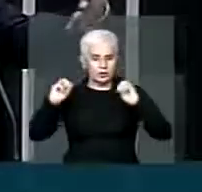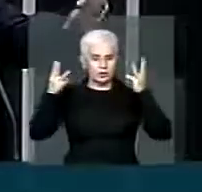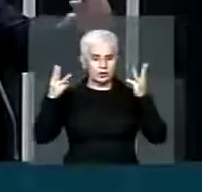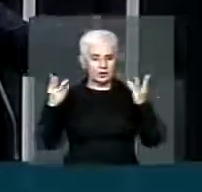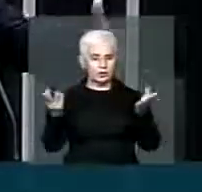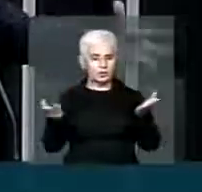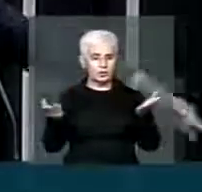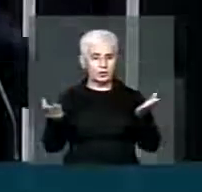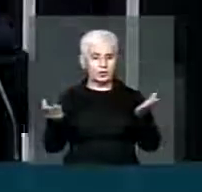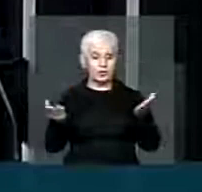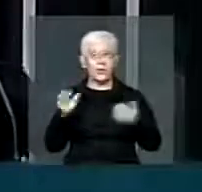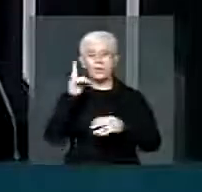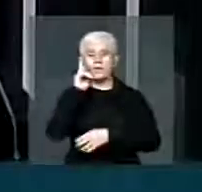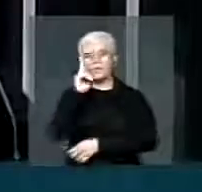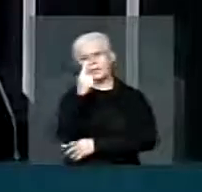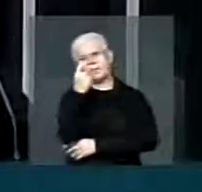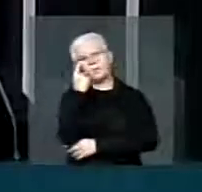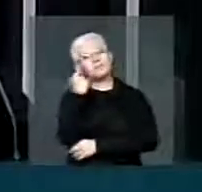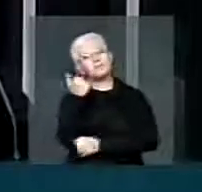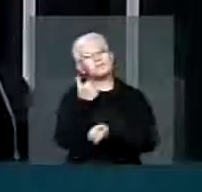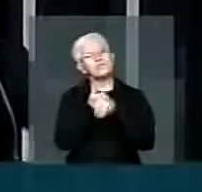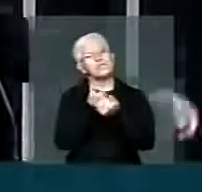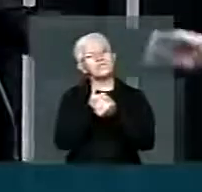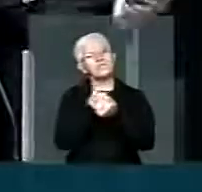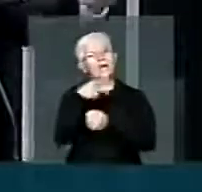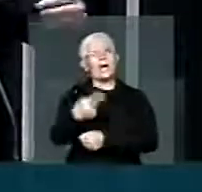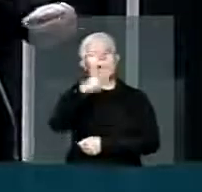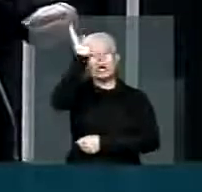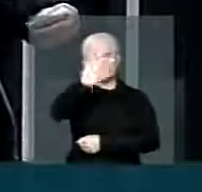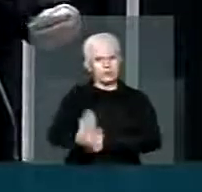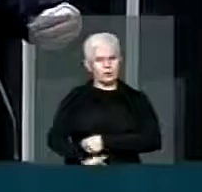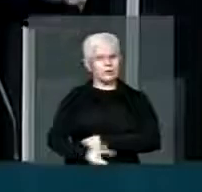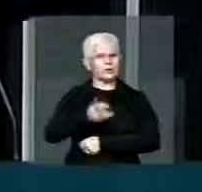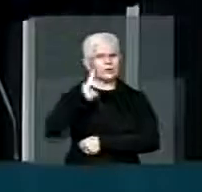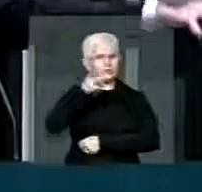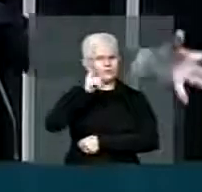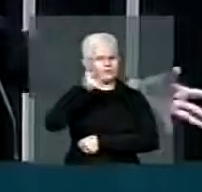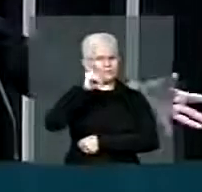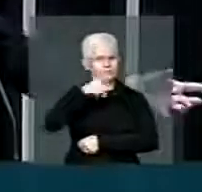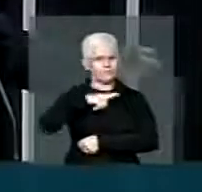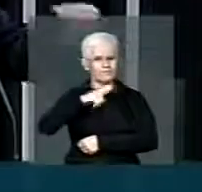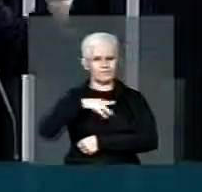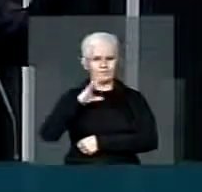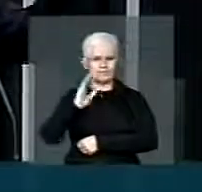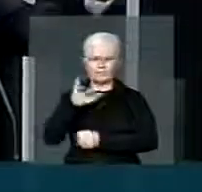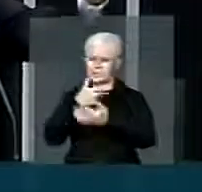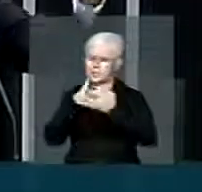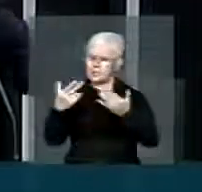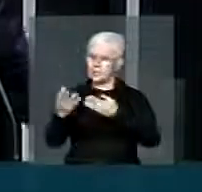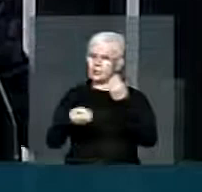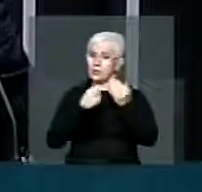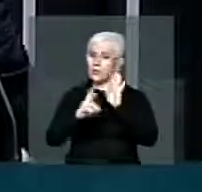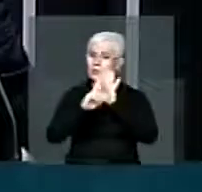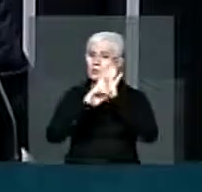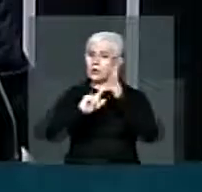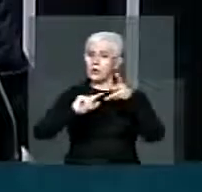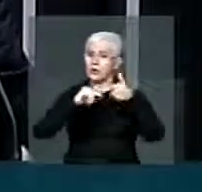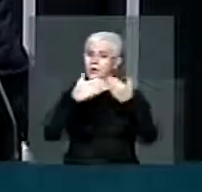que aqui no Brasil, nós sempre tivemos as normas da BNT como